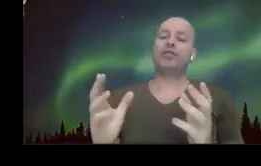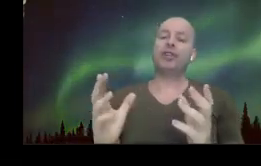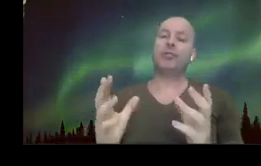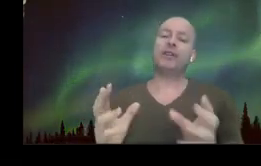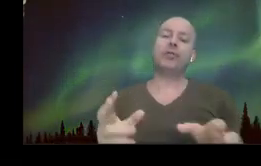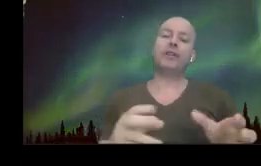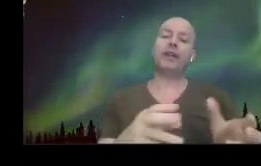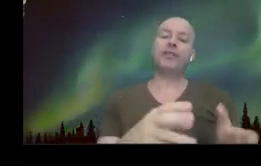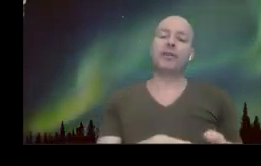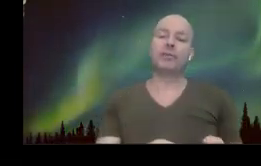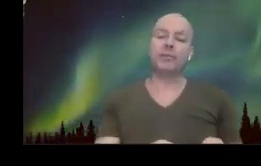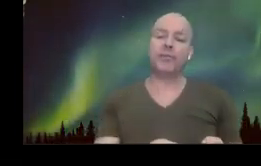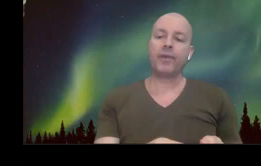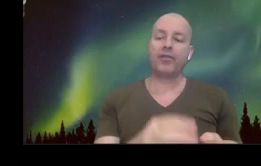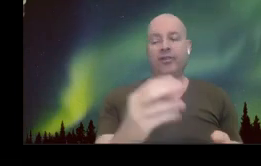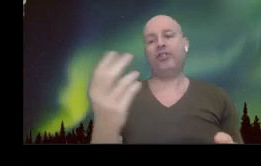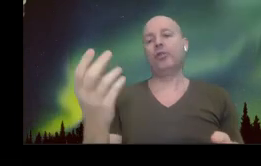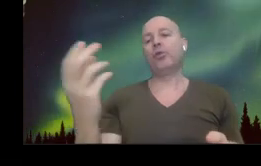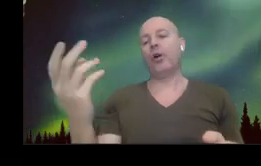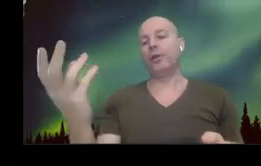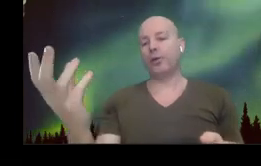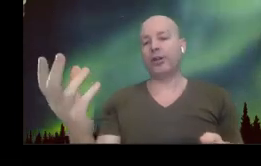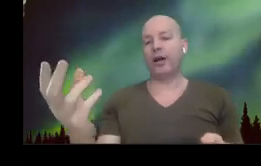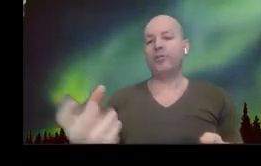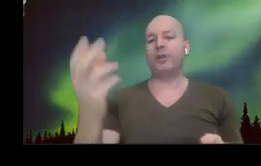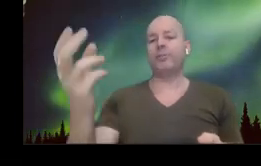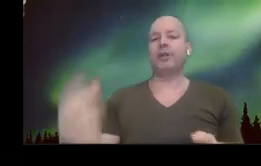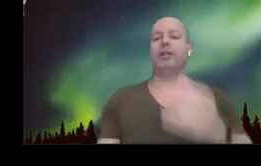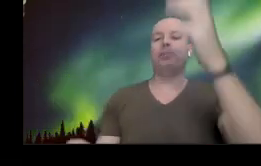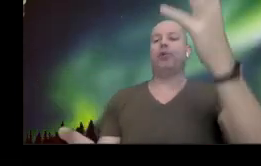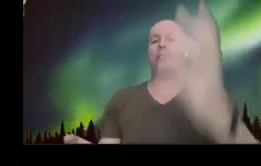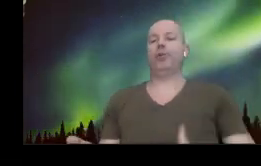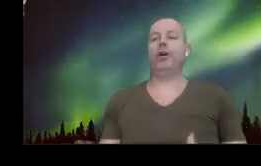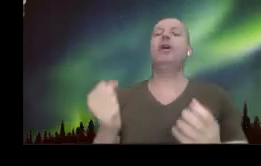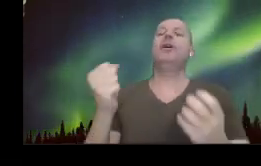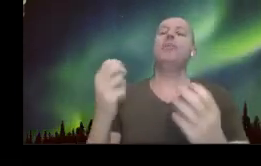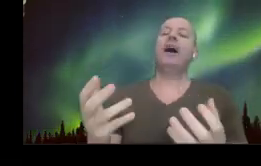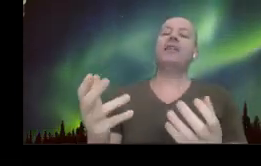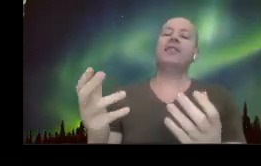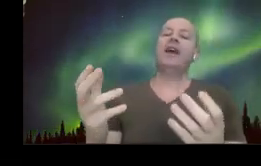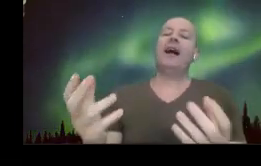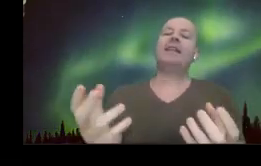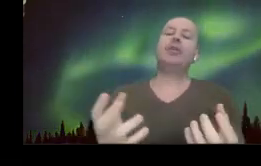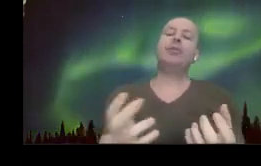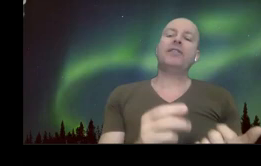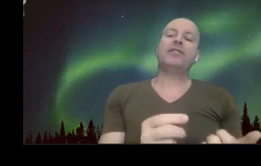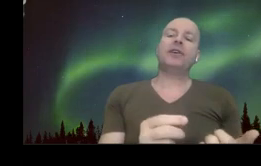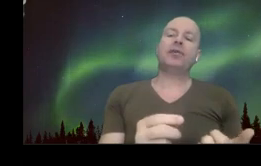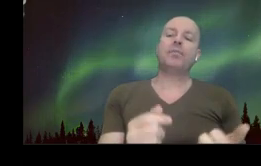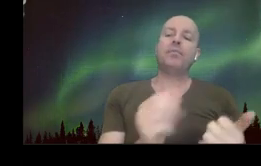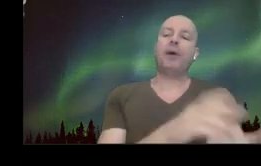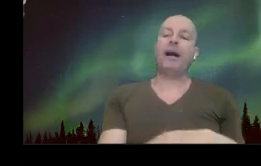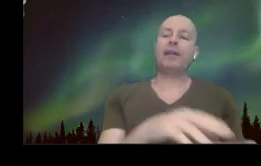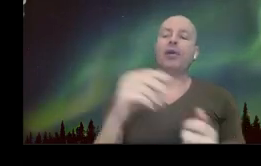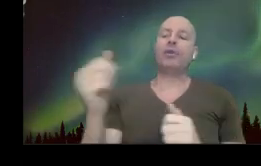Então, você tinha uma denominação, você tinha o nome da unidade, Piripiri, Poró-Poró, mas a